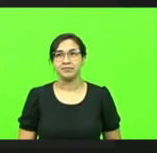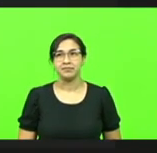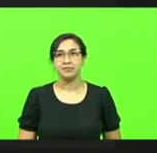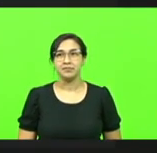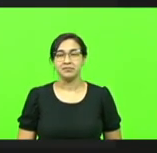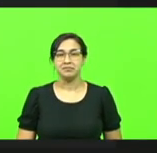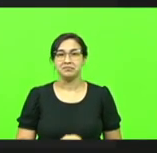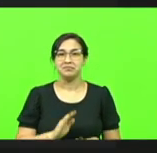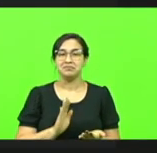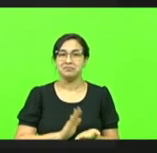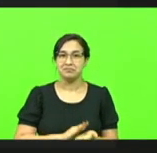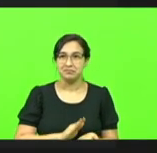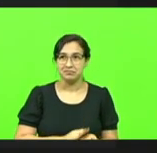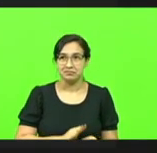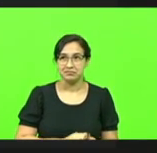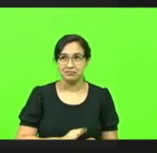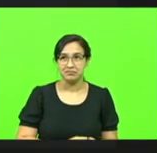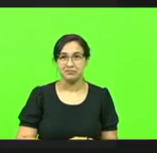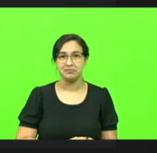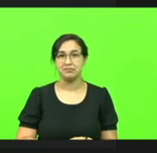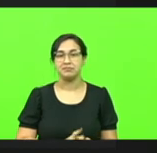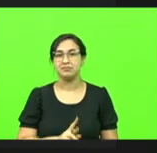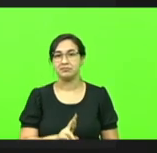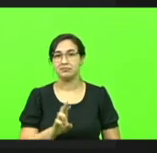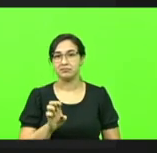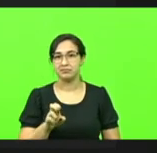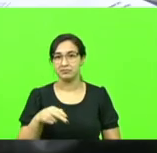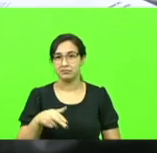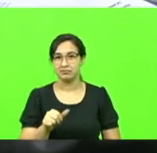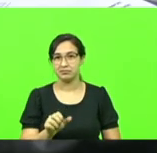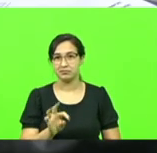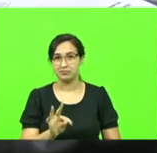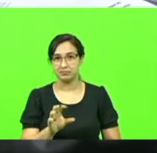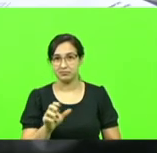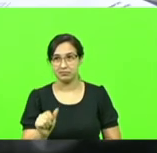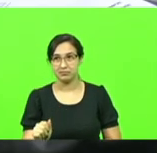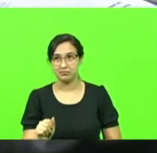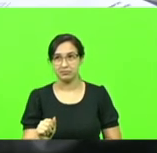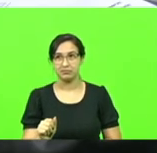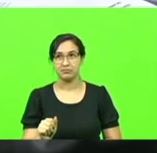Parabéns à Renata pela brilhante intervenção também.